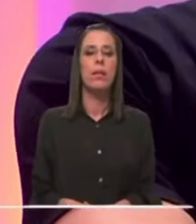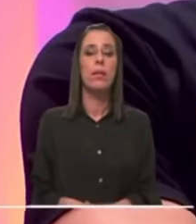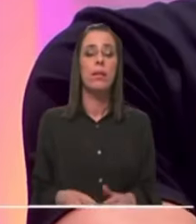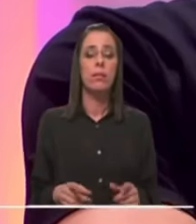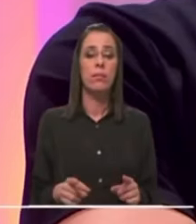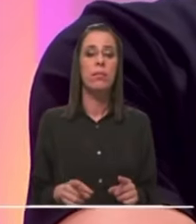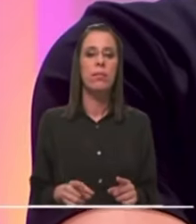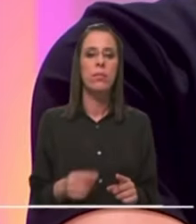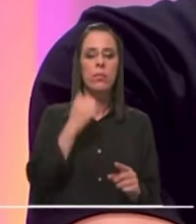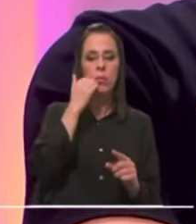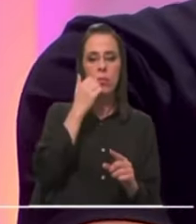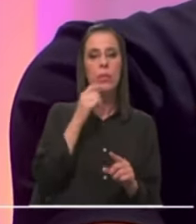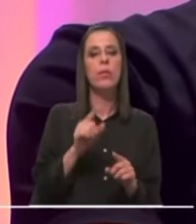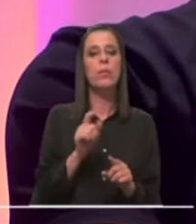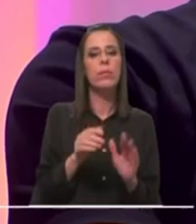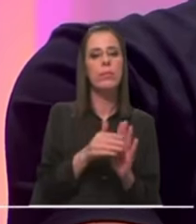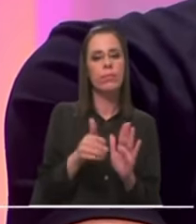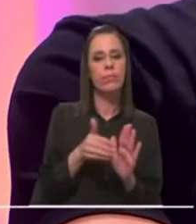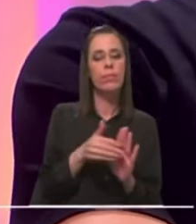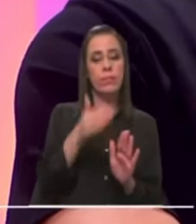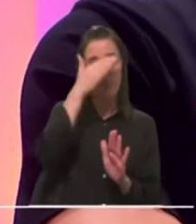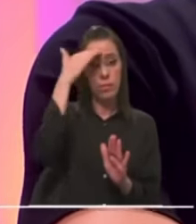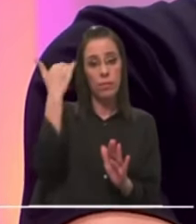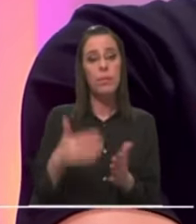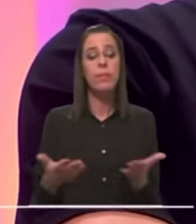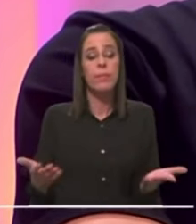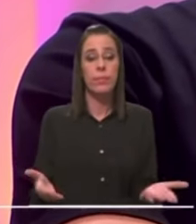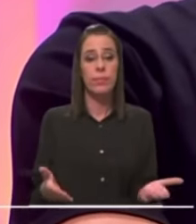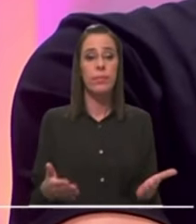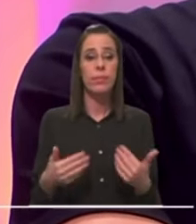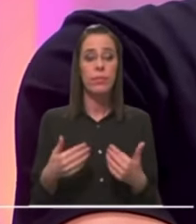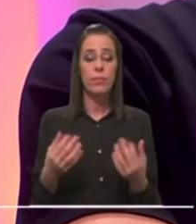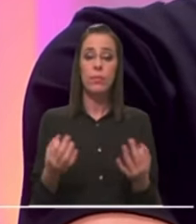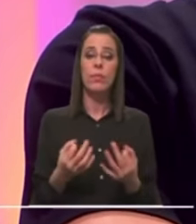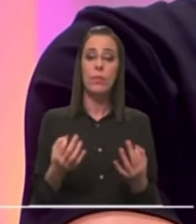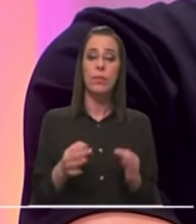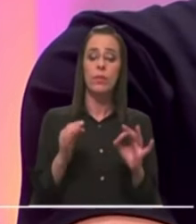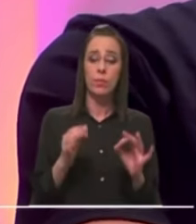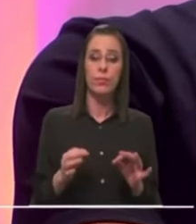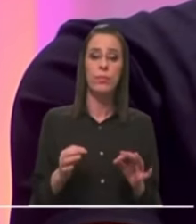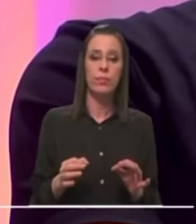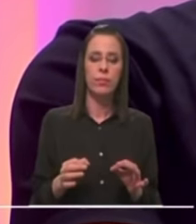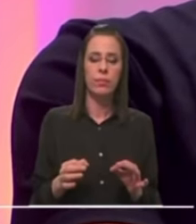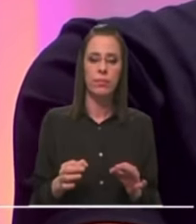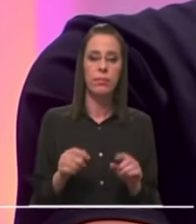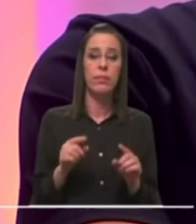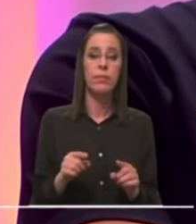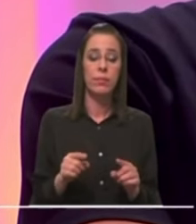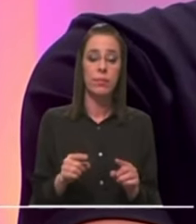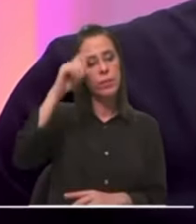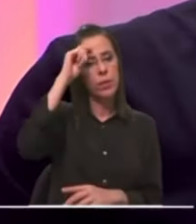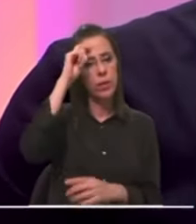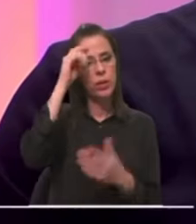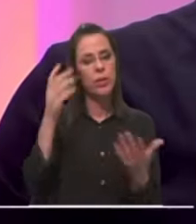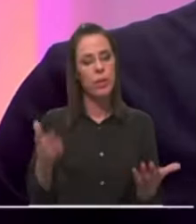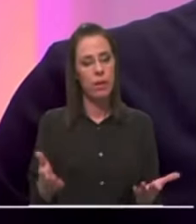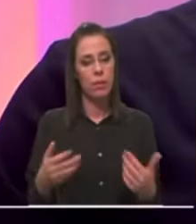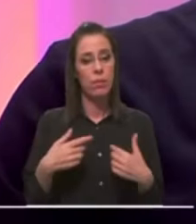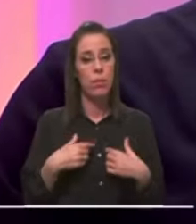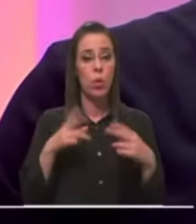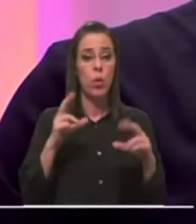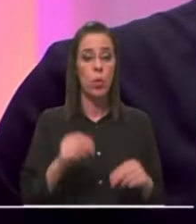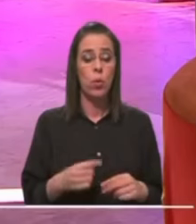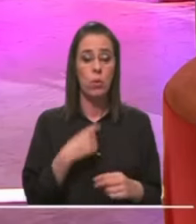foram foram Sim foram momentos foram momentos difíceis houve houve efetivamente esse esse movimento eu nunca me